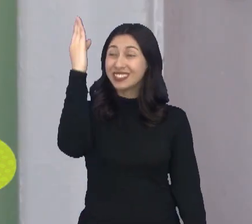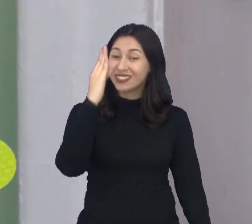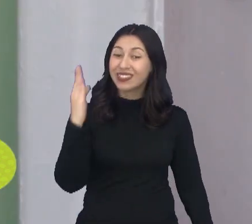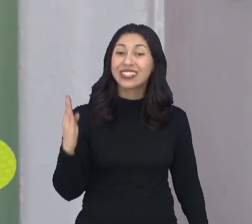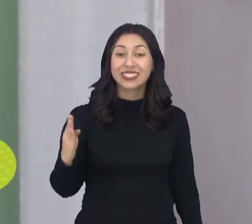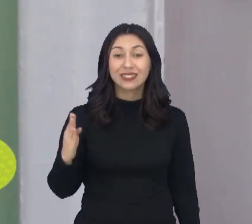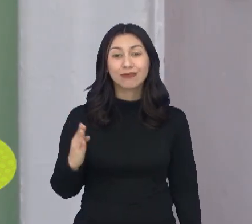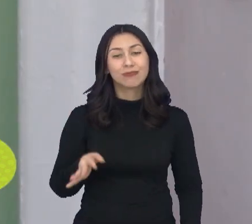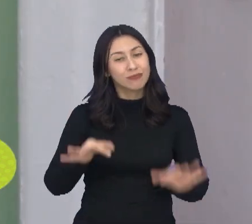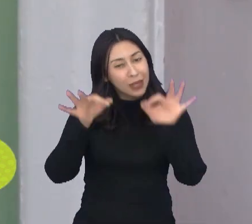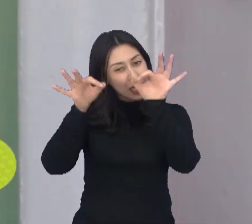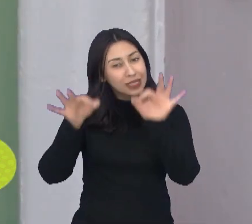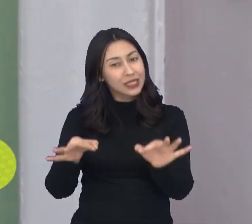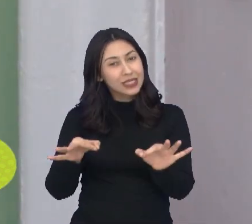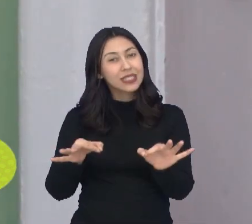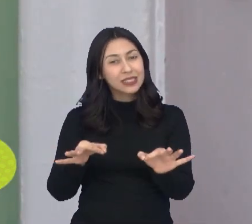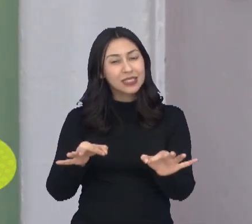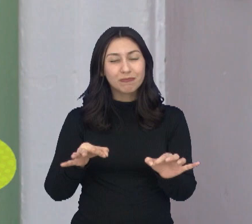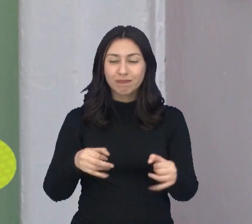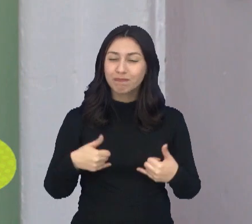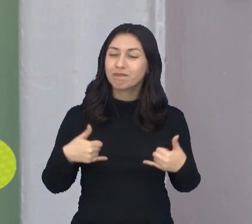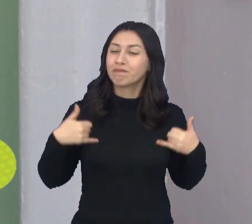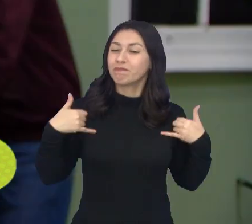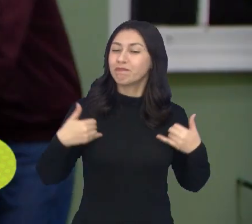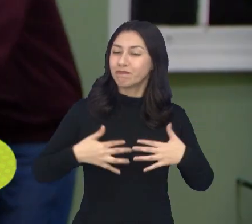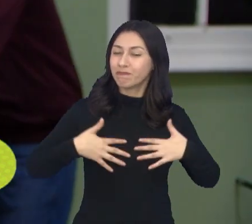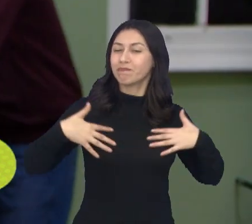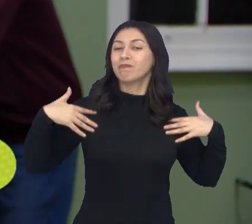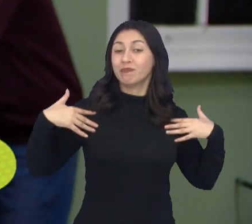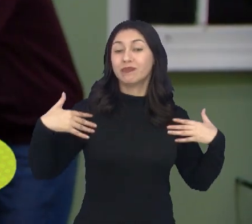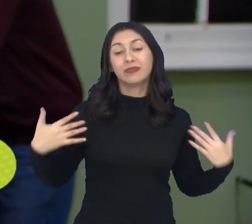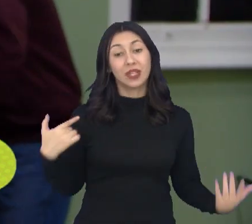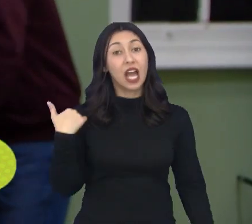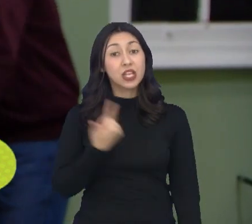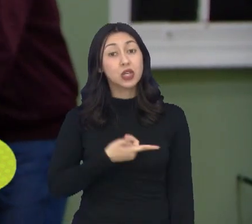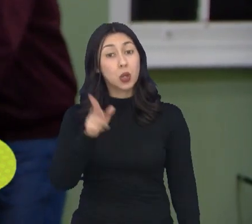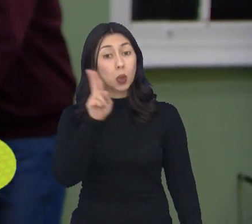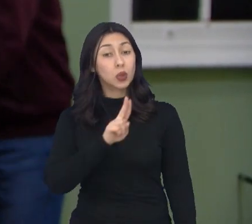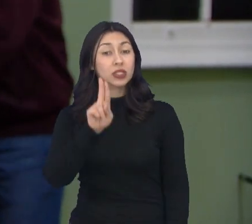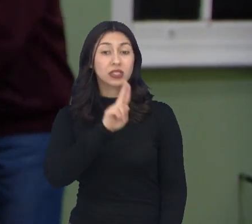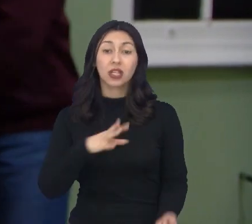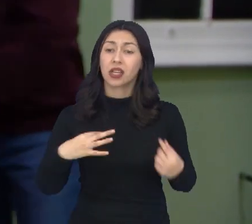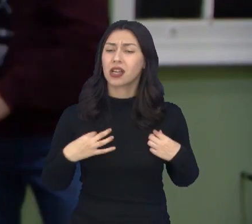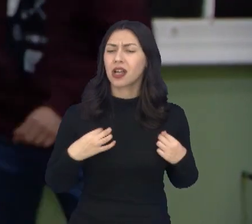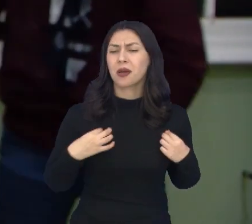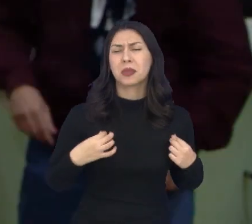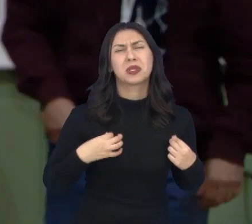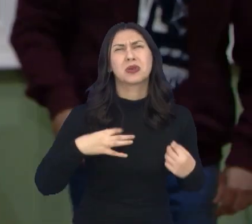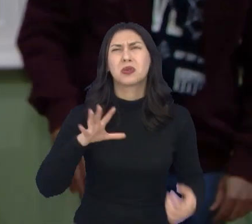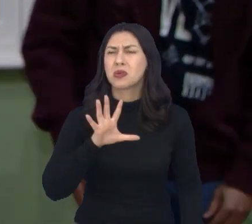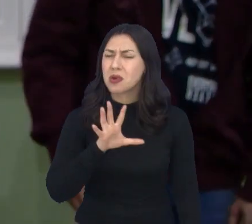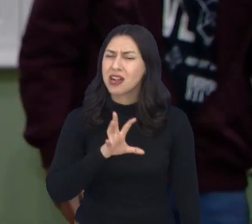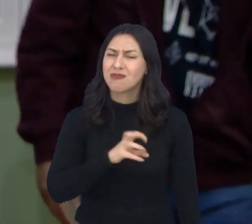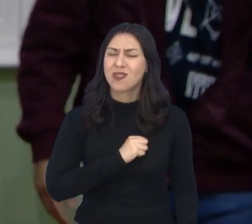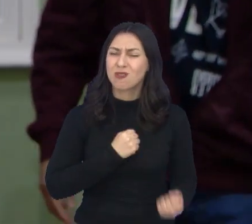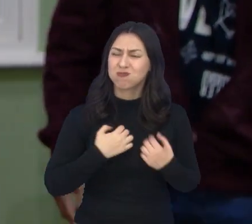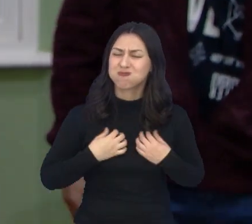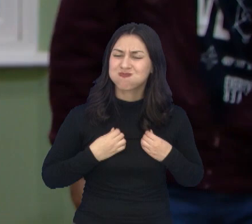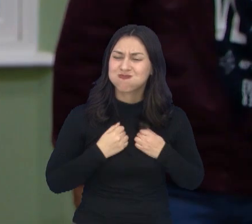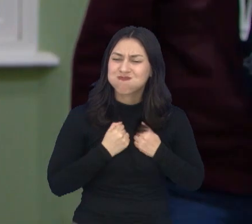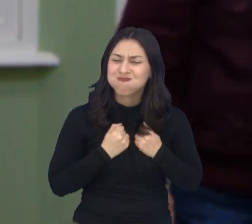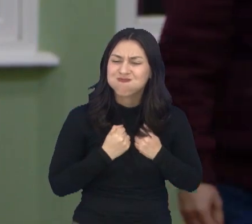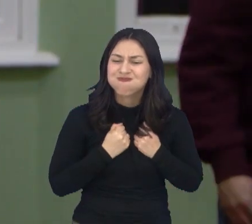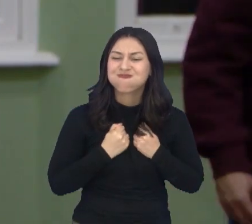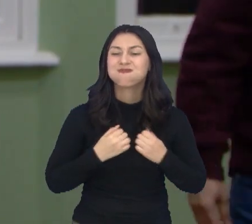Com certeza, um motivo de orgulho para ela. A gente vestia aquela camisa com muito amor, né? Porque